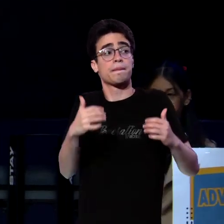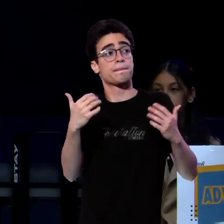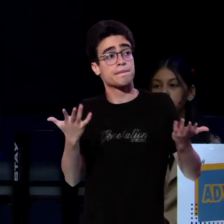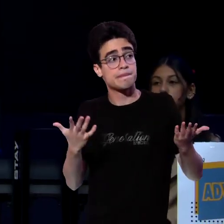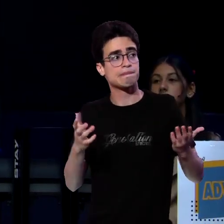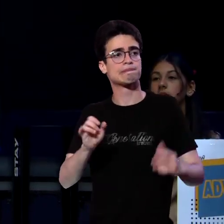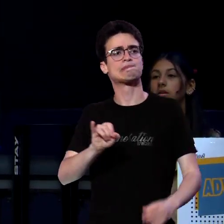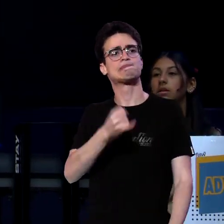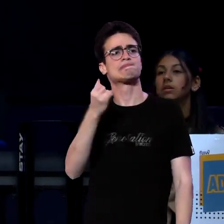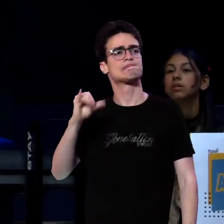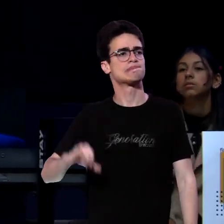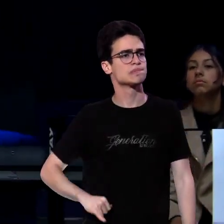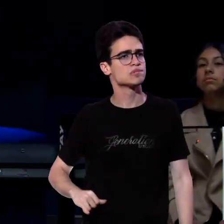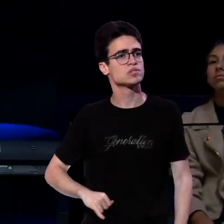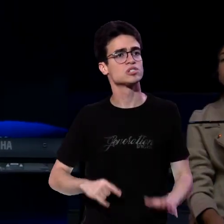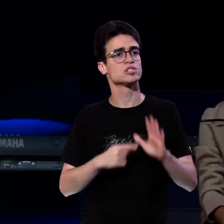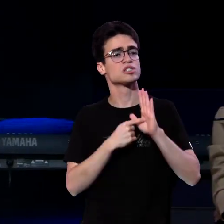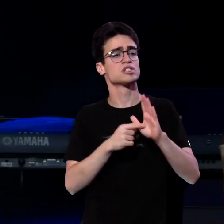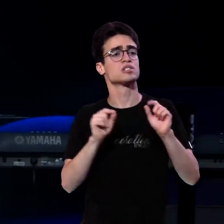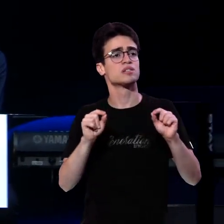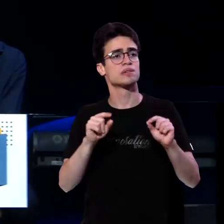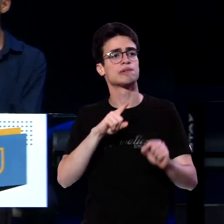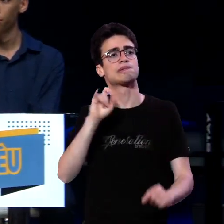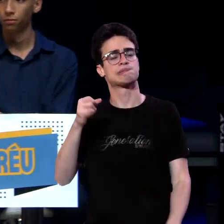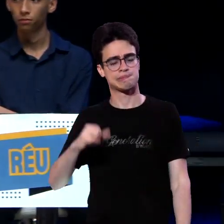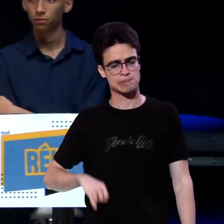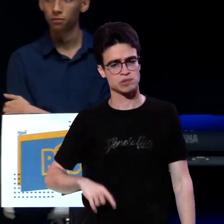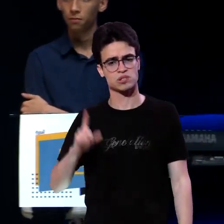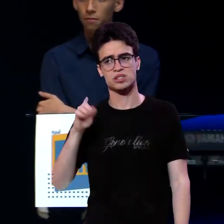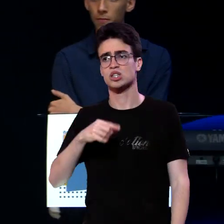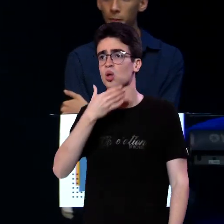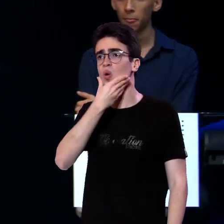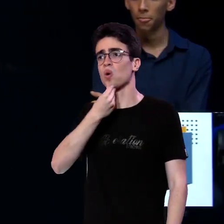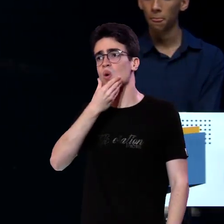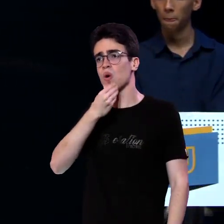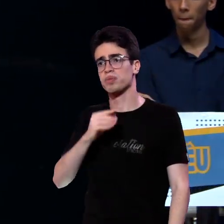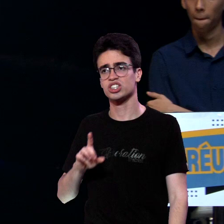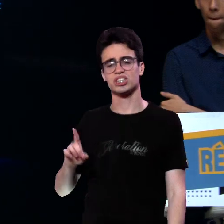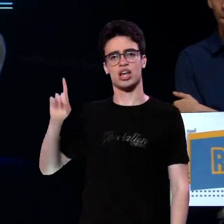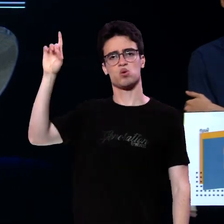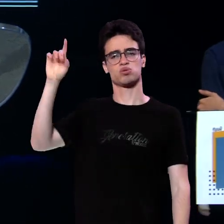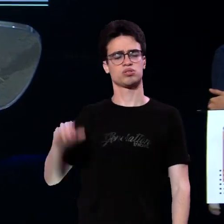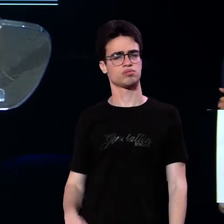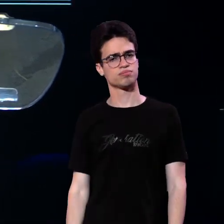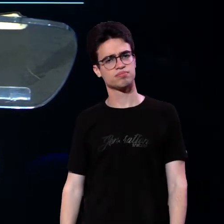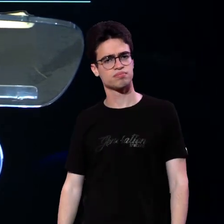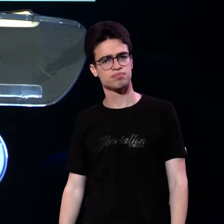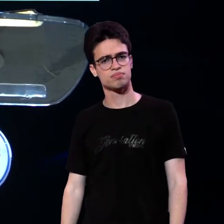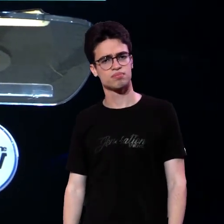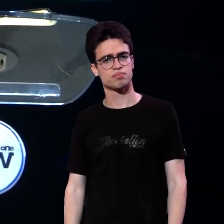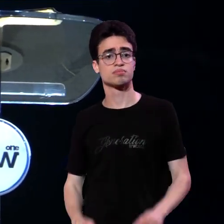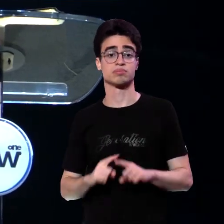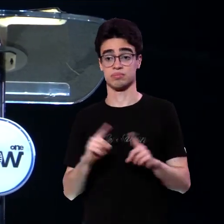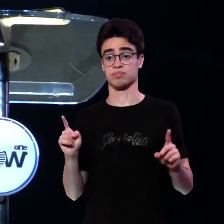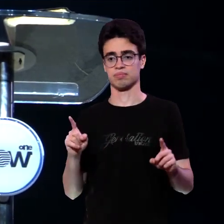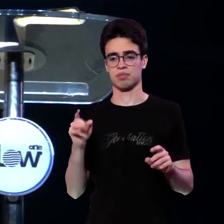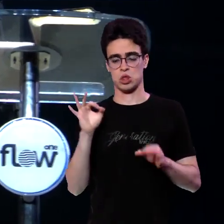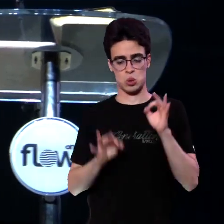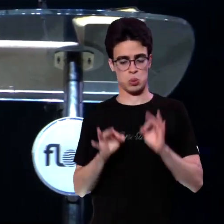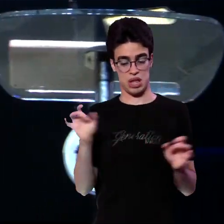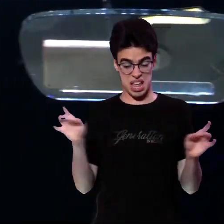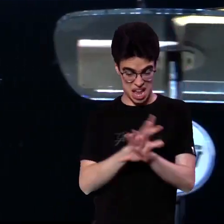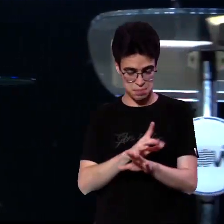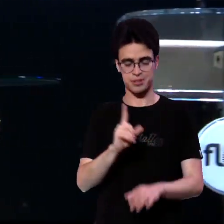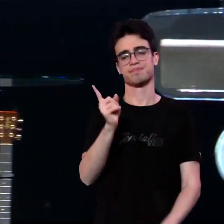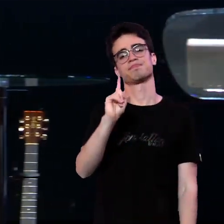Jó mostra que ele é um homem de Deus. Mas é interessante que o tribunal não acaba aqui. As